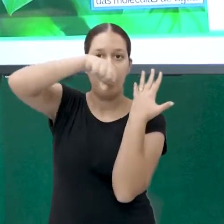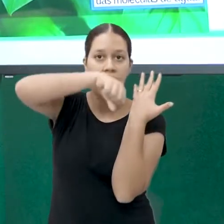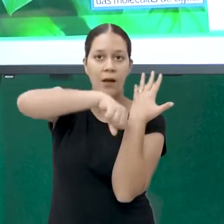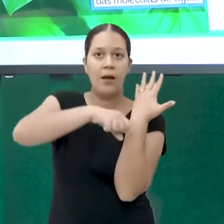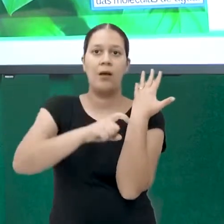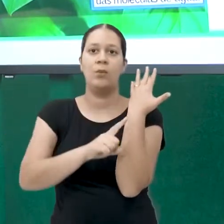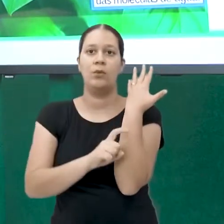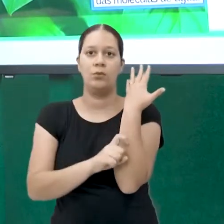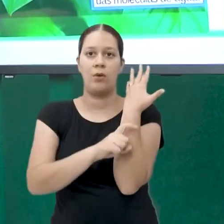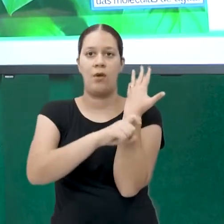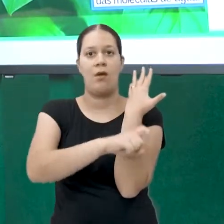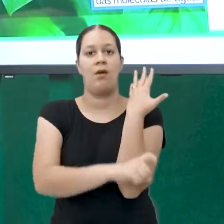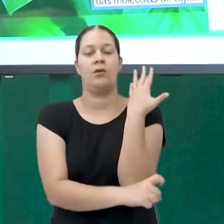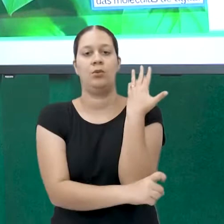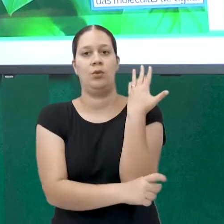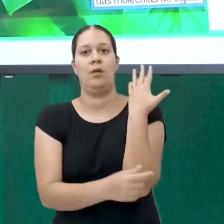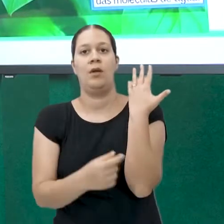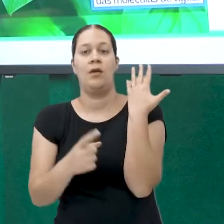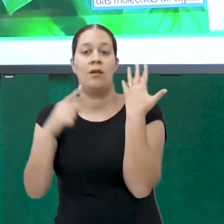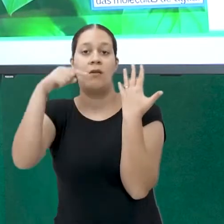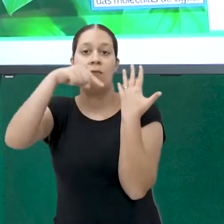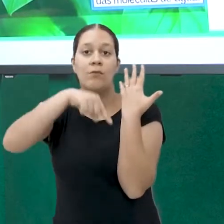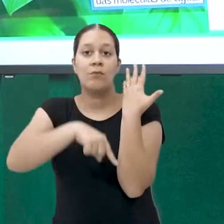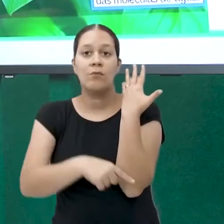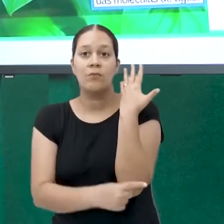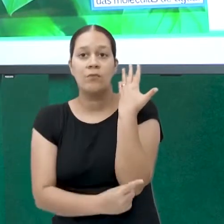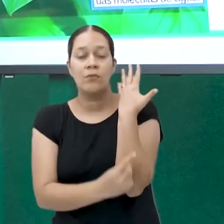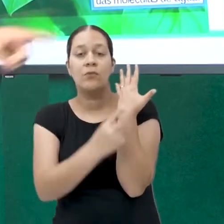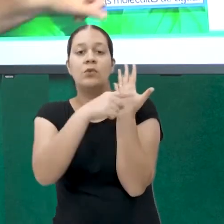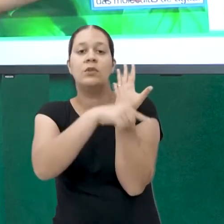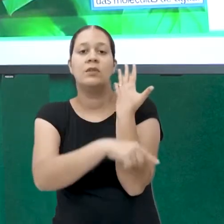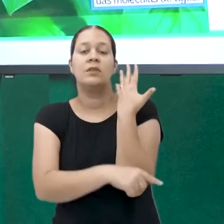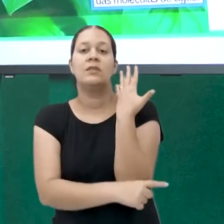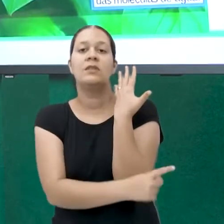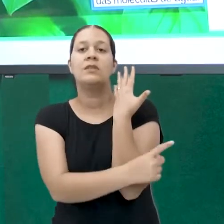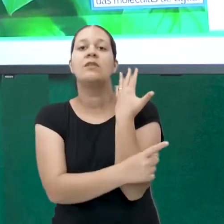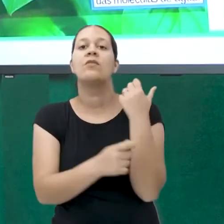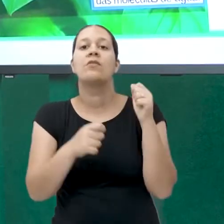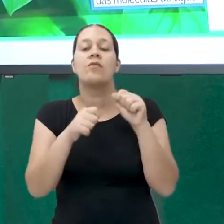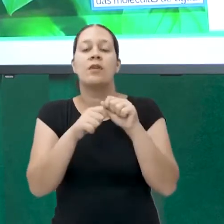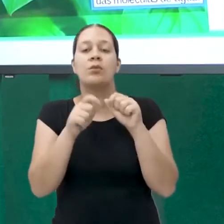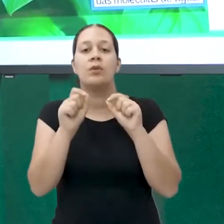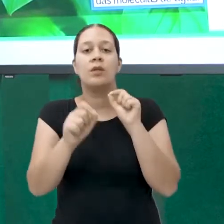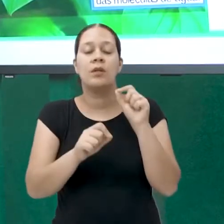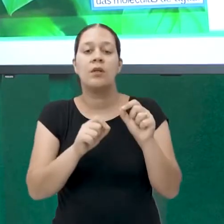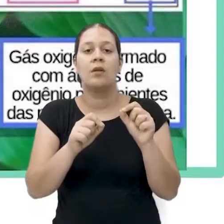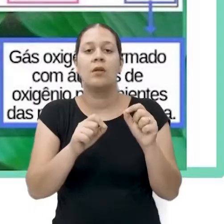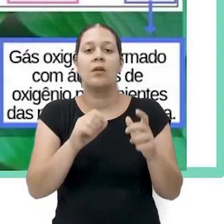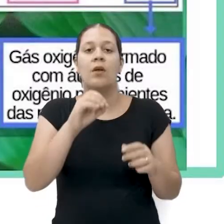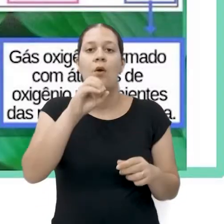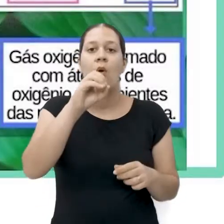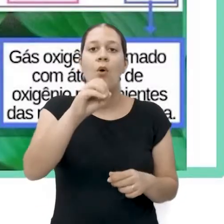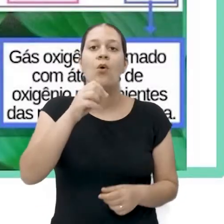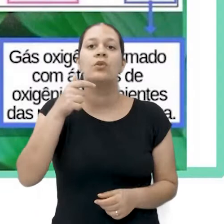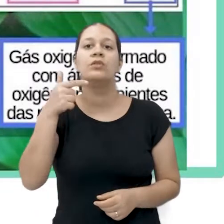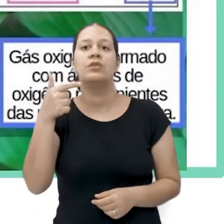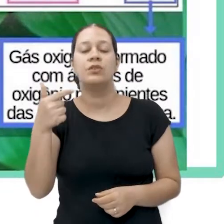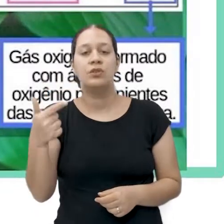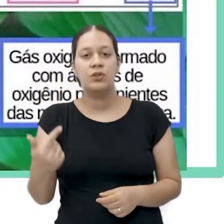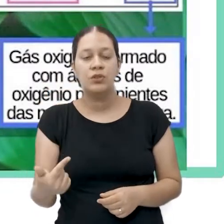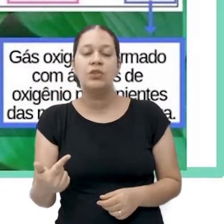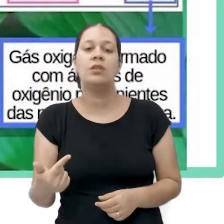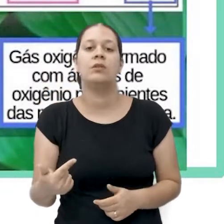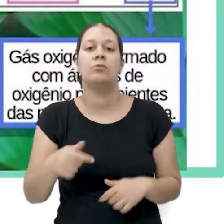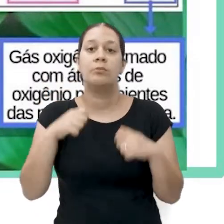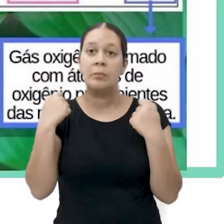é uma das grandes funções da fotossíntese? É produção de quê? Para a gente, produção de quê? Oxigênio.